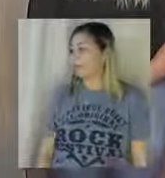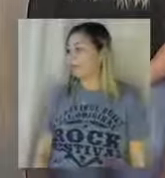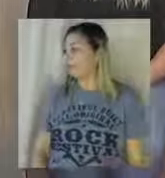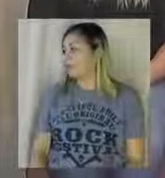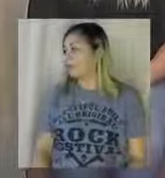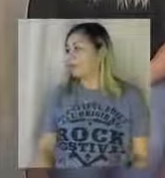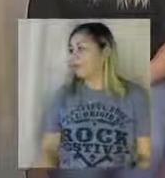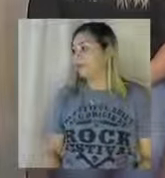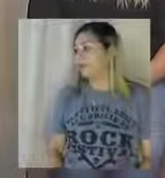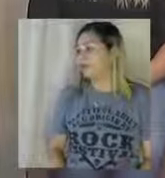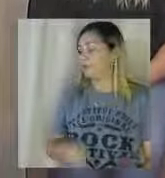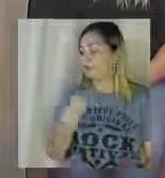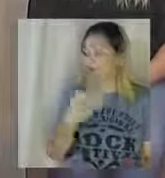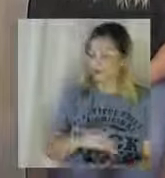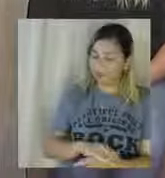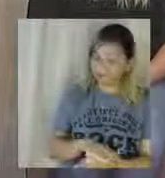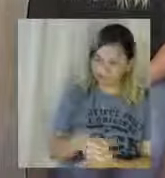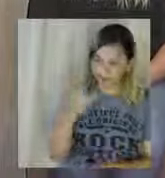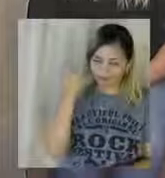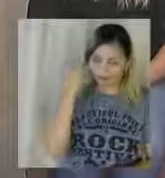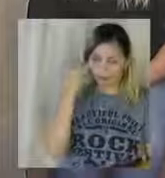Boa noite, Aline.